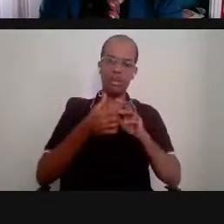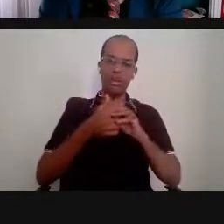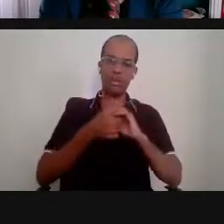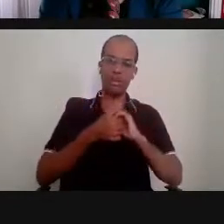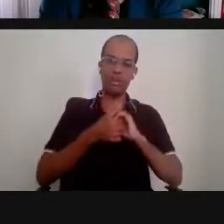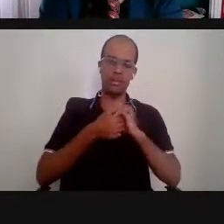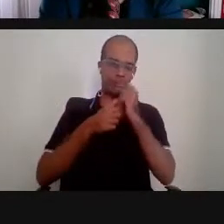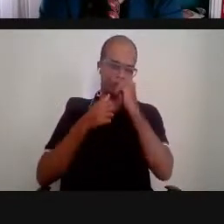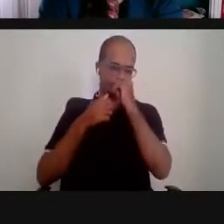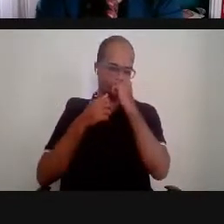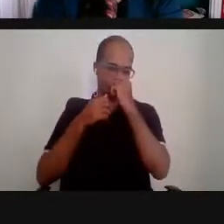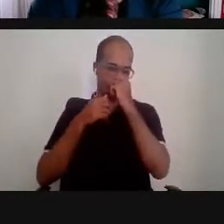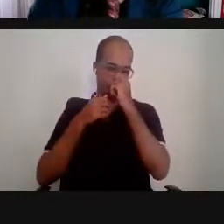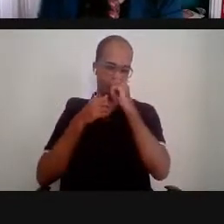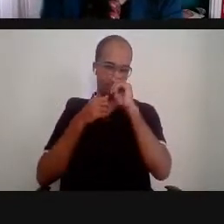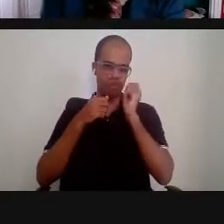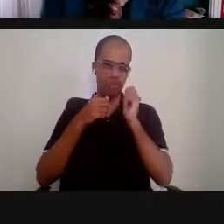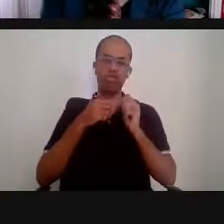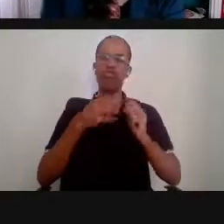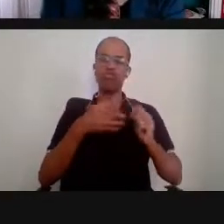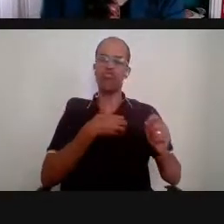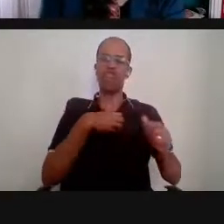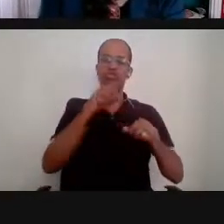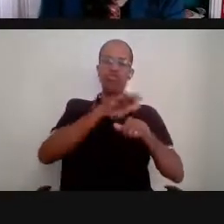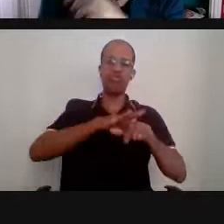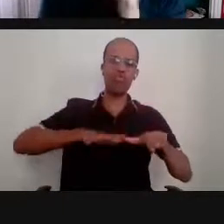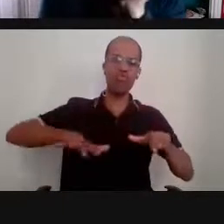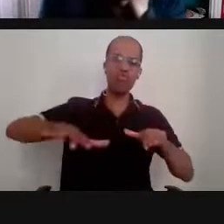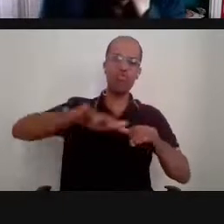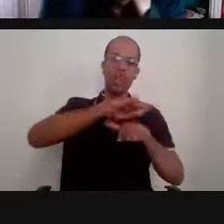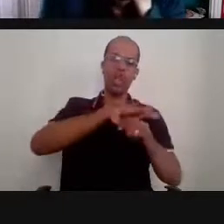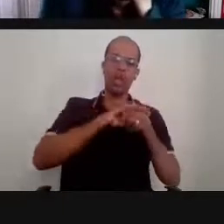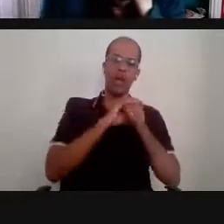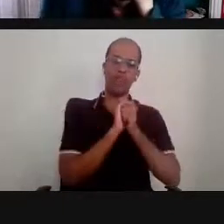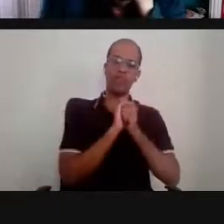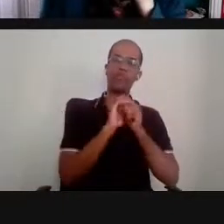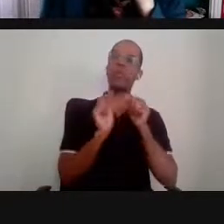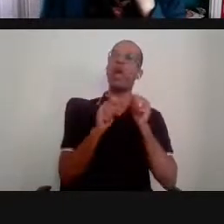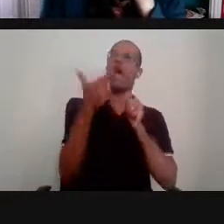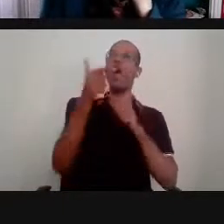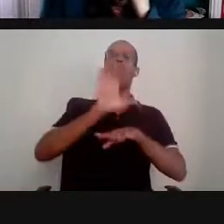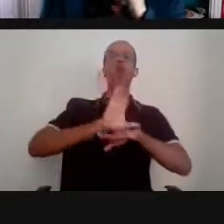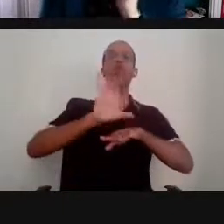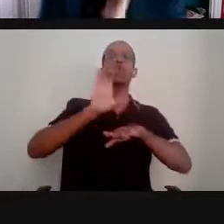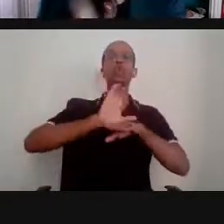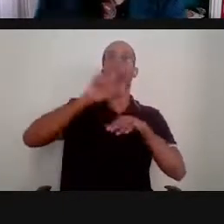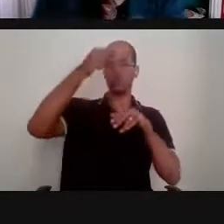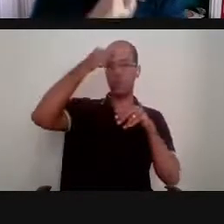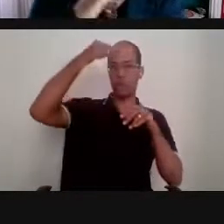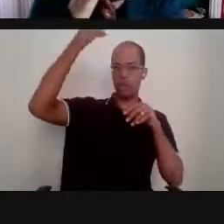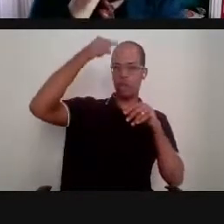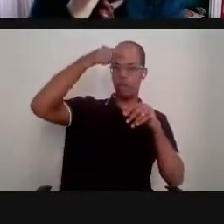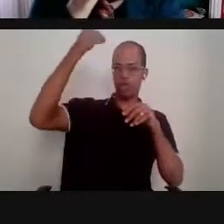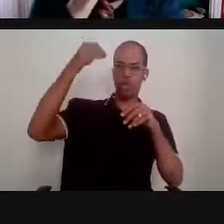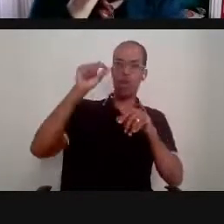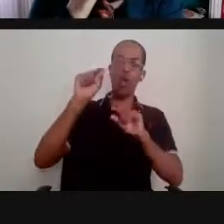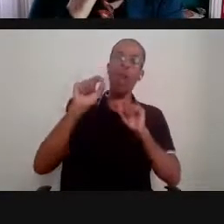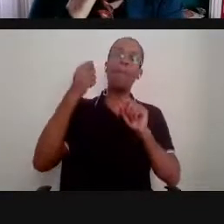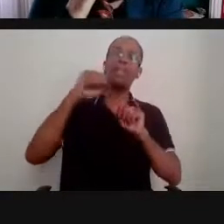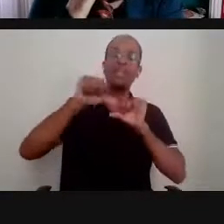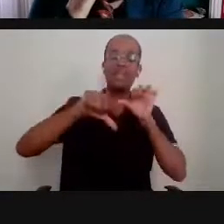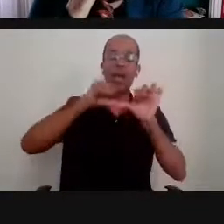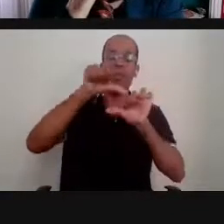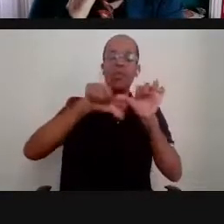perguntas. De uma forma geral, com relação a outros cursos superiores, o que precisa mudar em